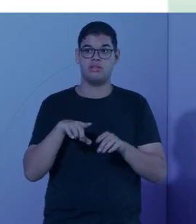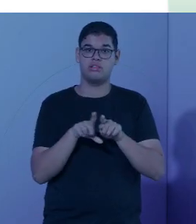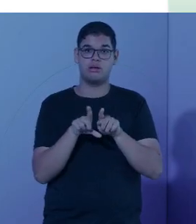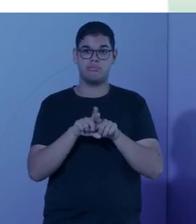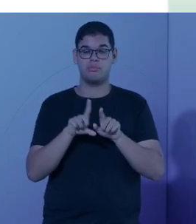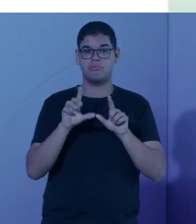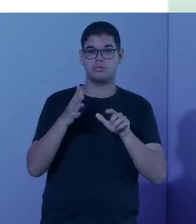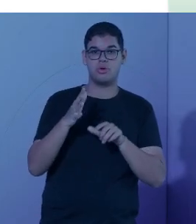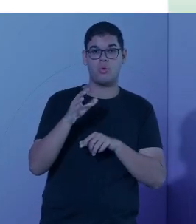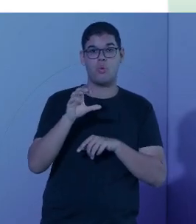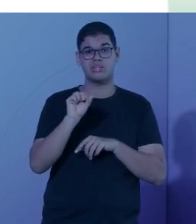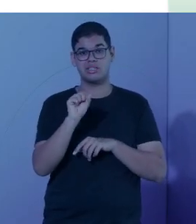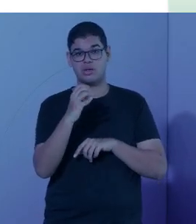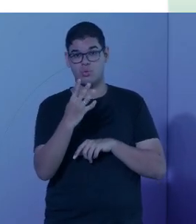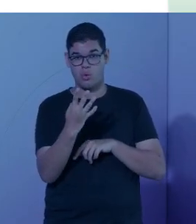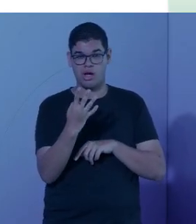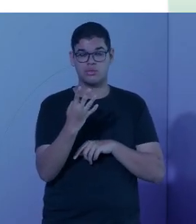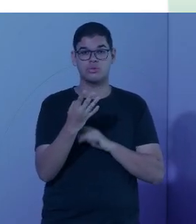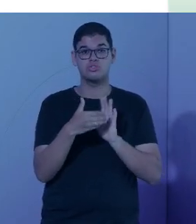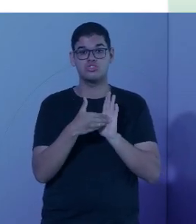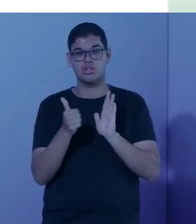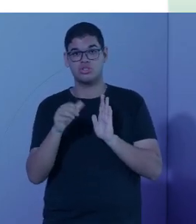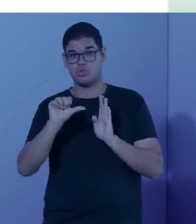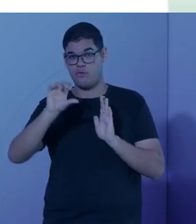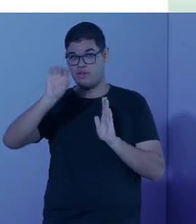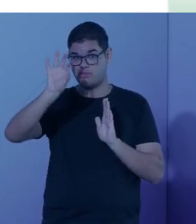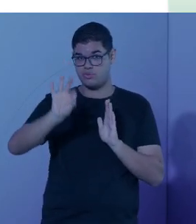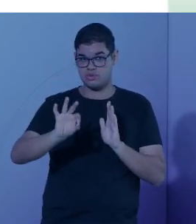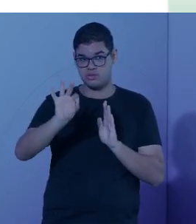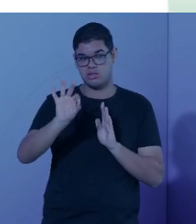84 dos 90 fora do prazo, que dá mais ou menos